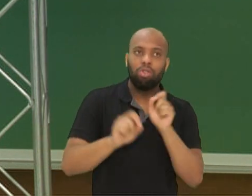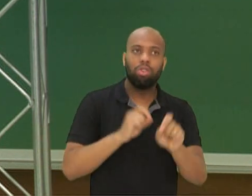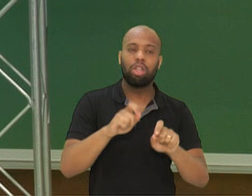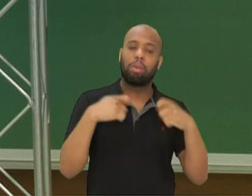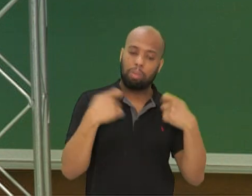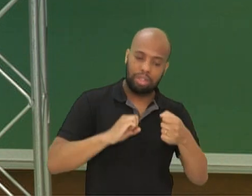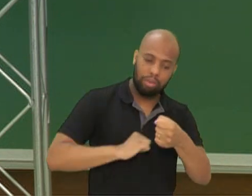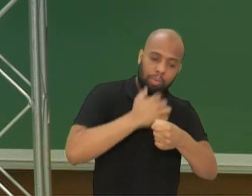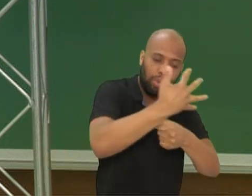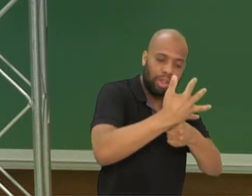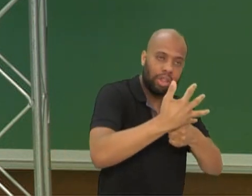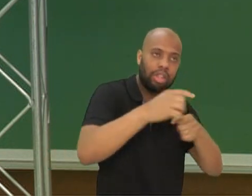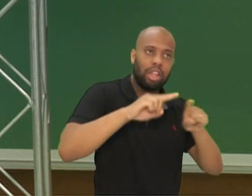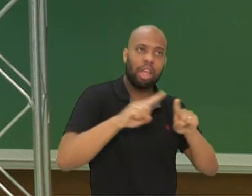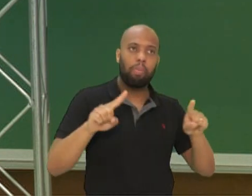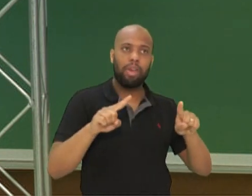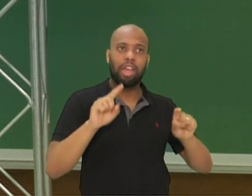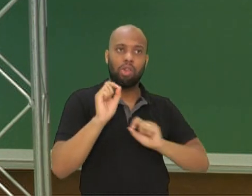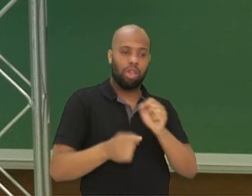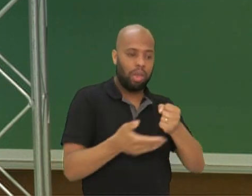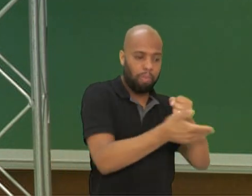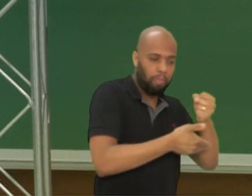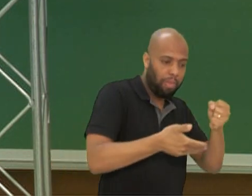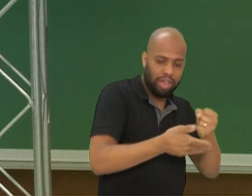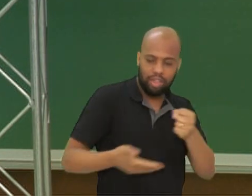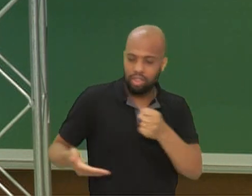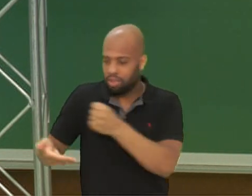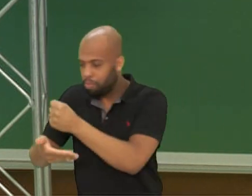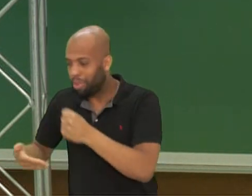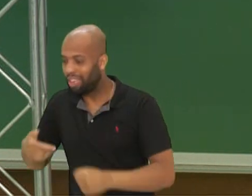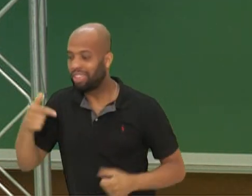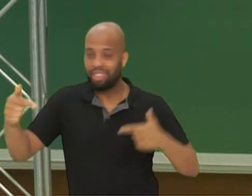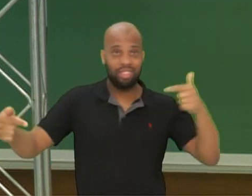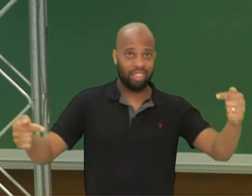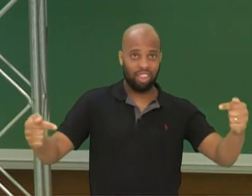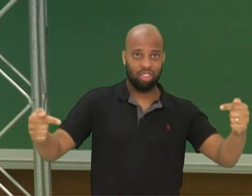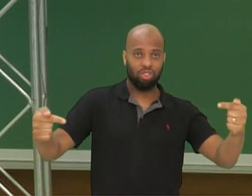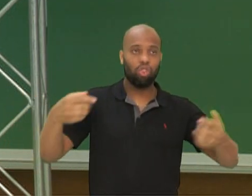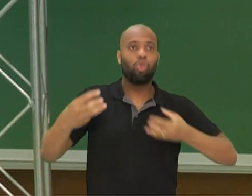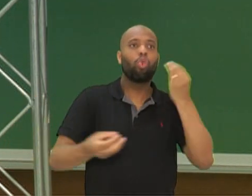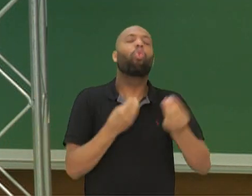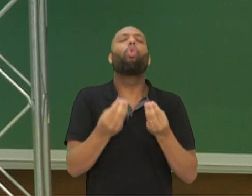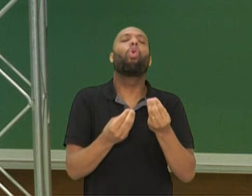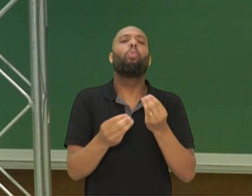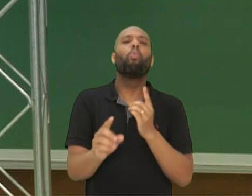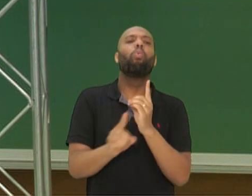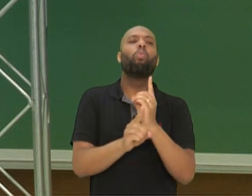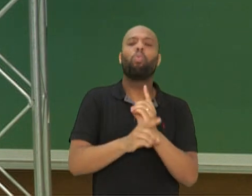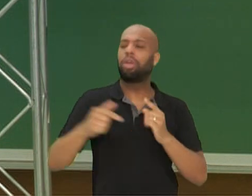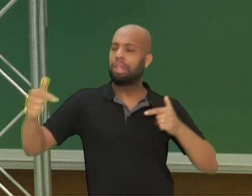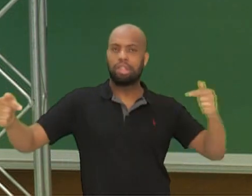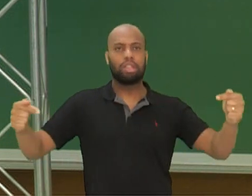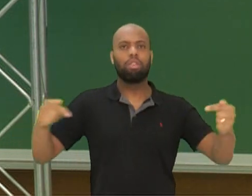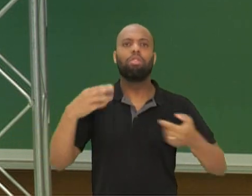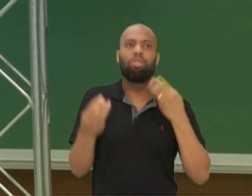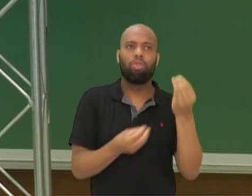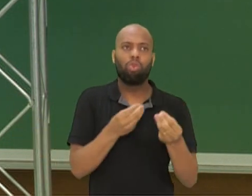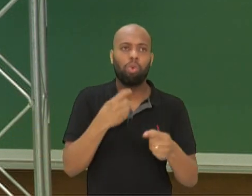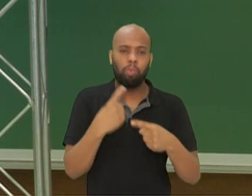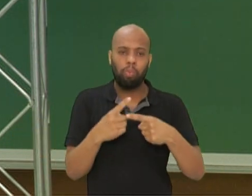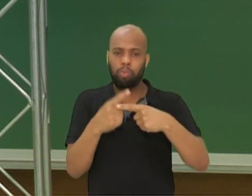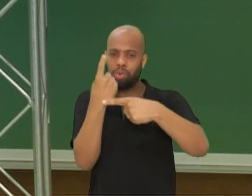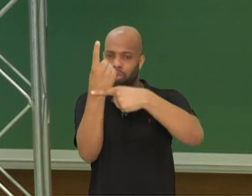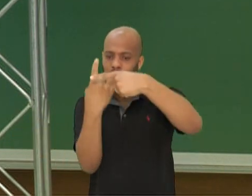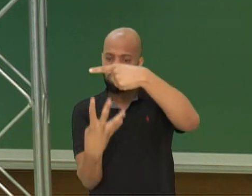com base 7? Se o 49 está no denominador da fração, usando a propriedade de potenciação.